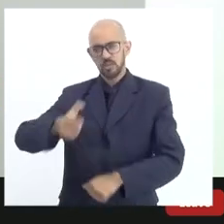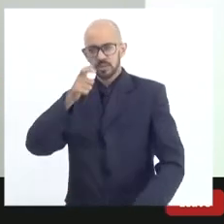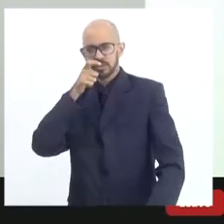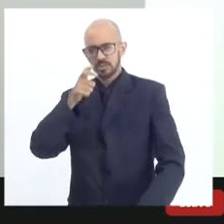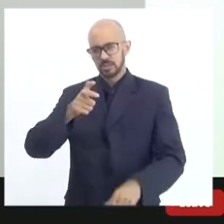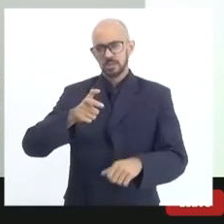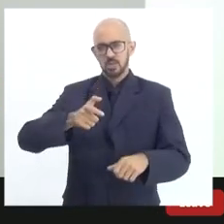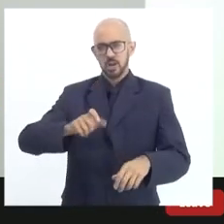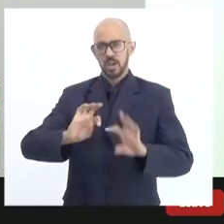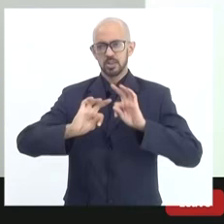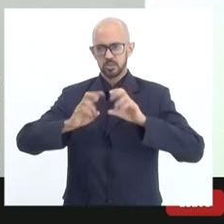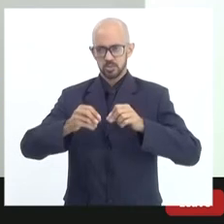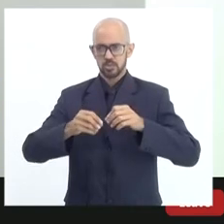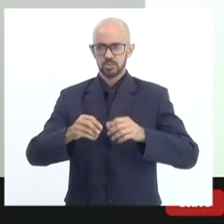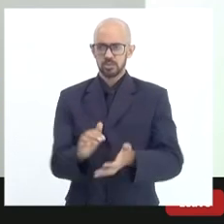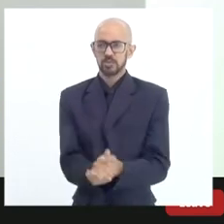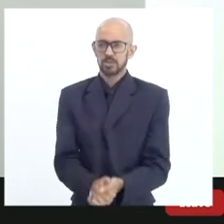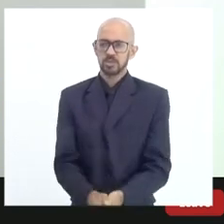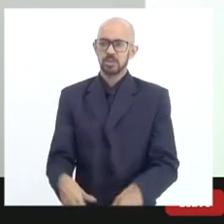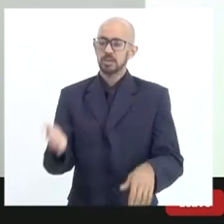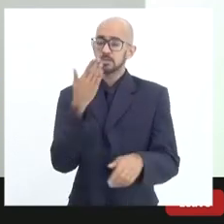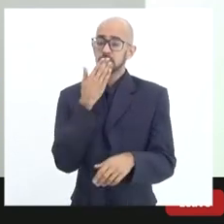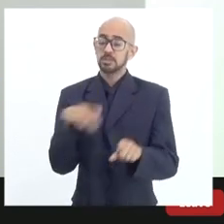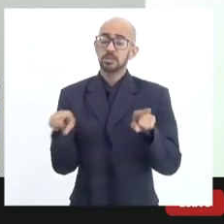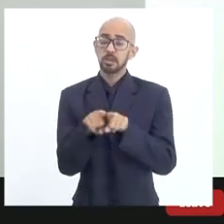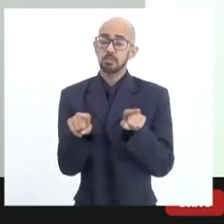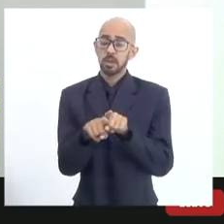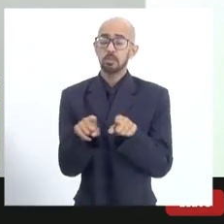tudo e dizer que só em integrarmos